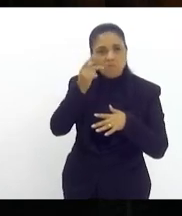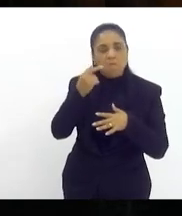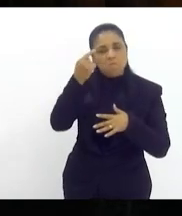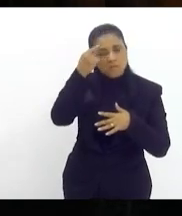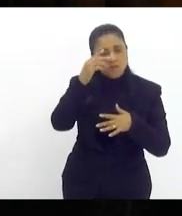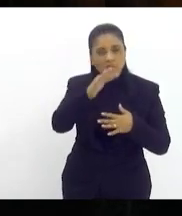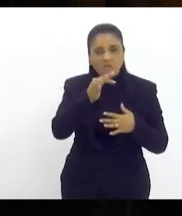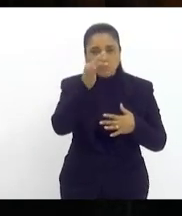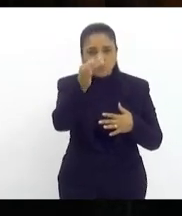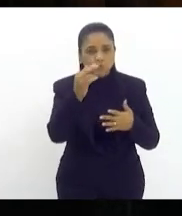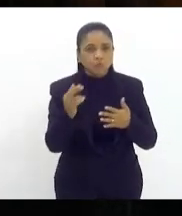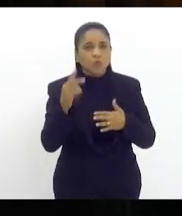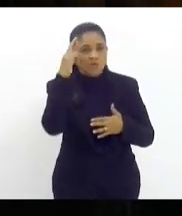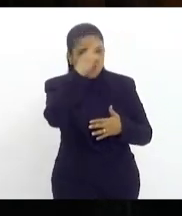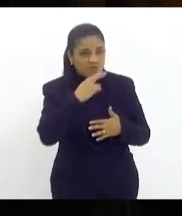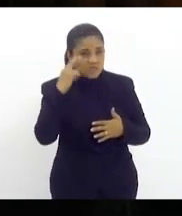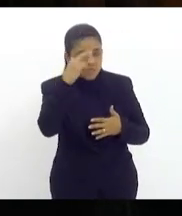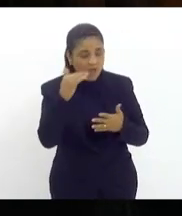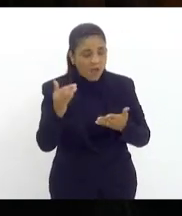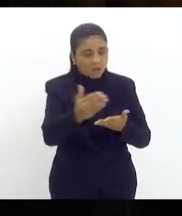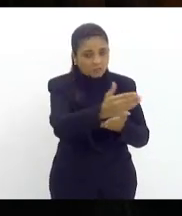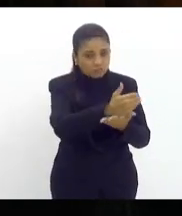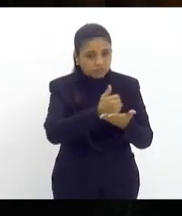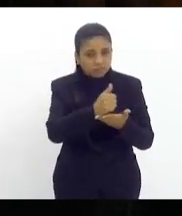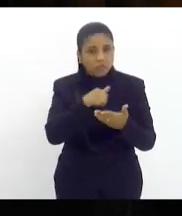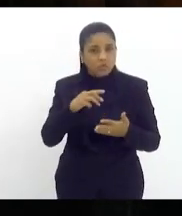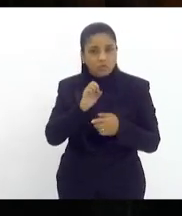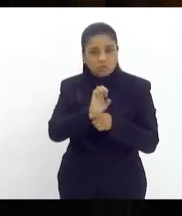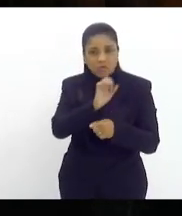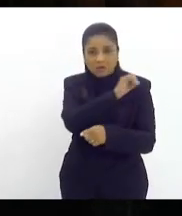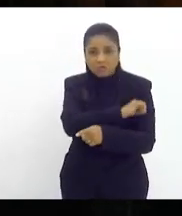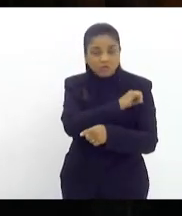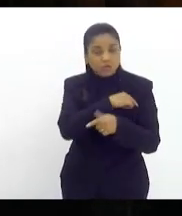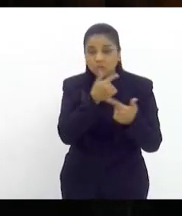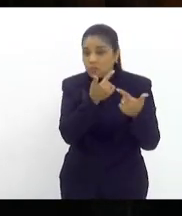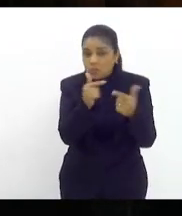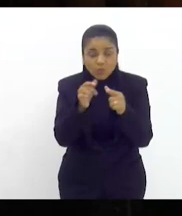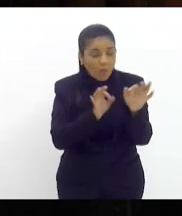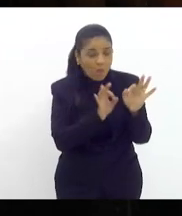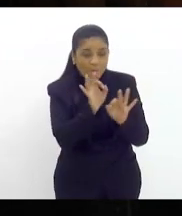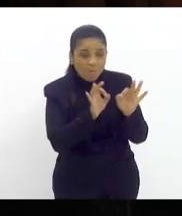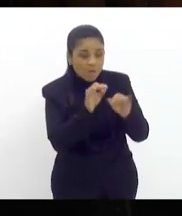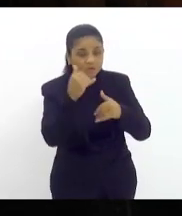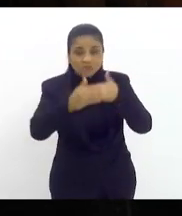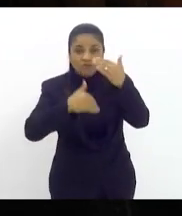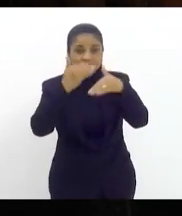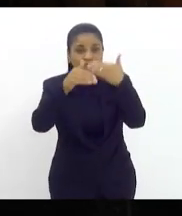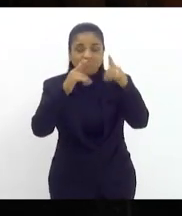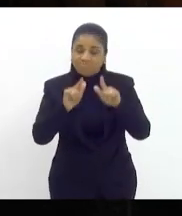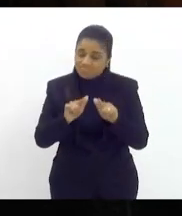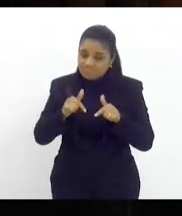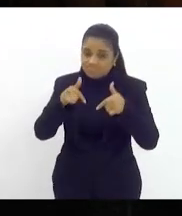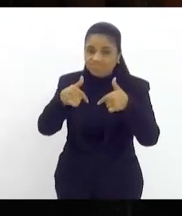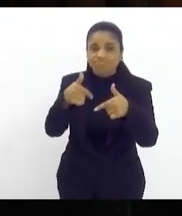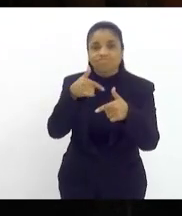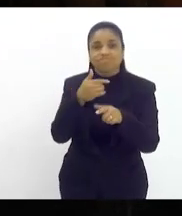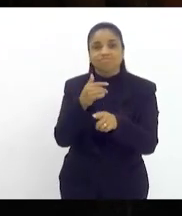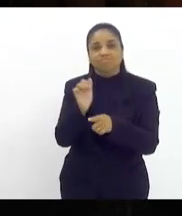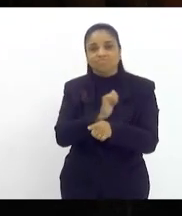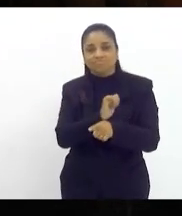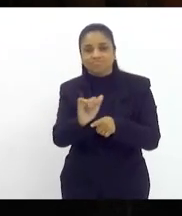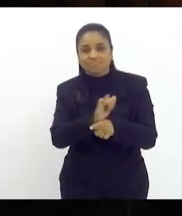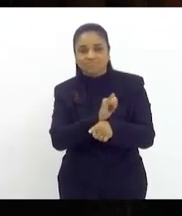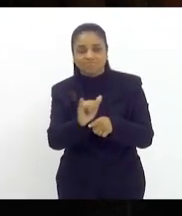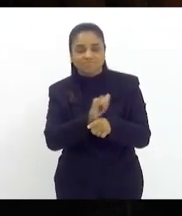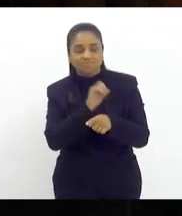a questão fiscal do estado do Rio nós não temos ainda um plano de desenvolvimento concreto em ações práticas do governo do